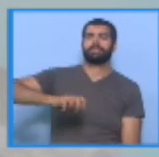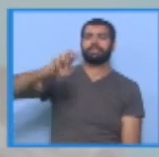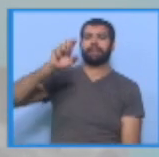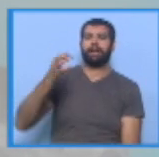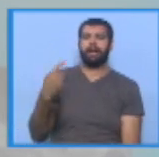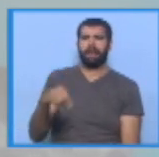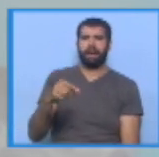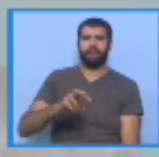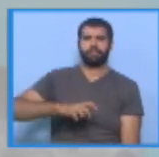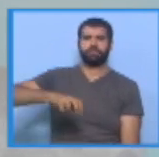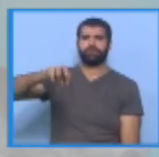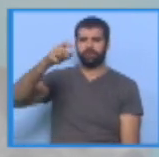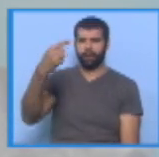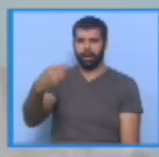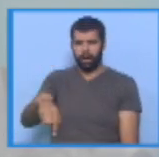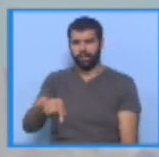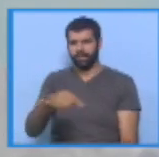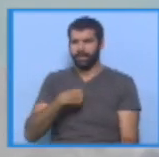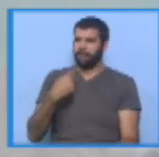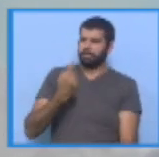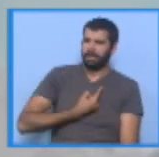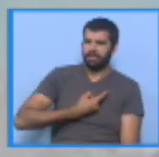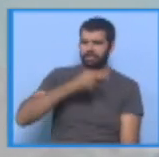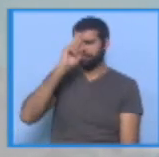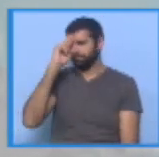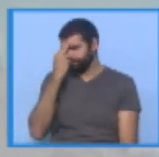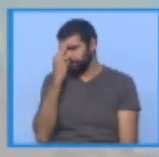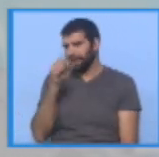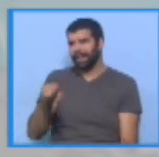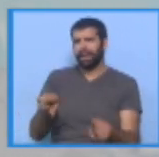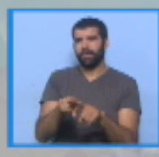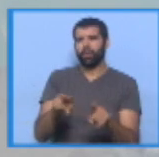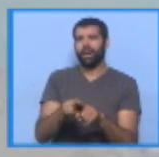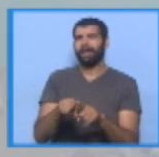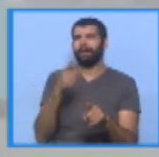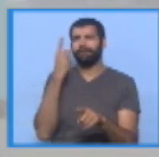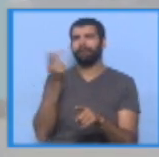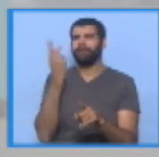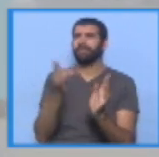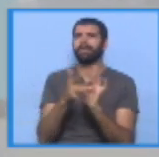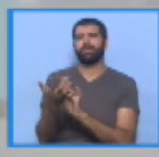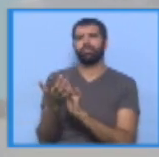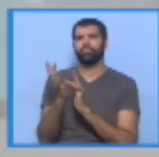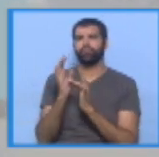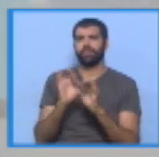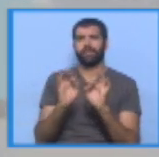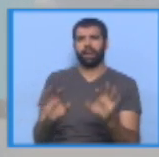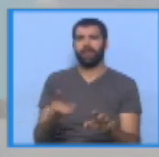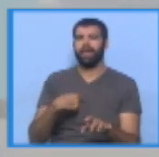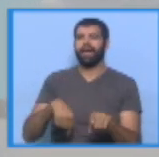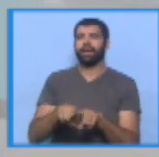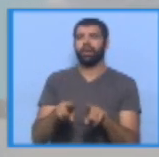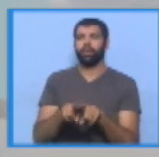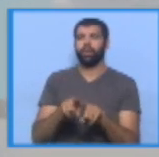toda aquela escadaria que também implica esforço, de alguma forma a identificar-se com a vida do Cristo. É uma espécie de Scala Coeli, para